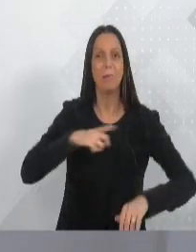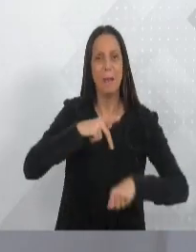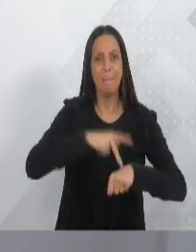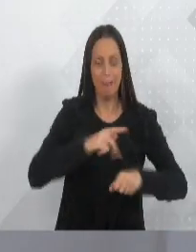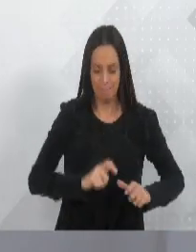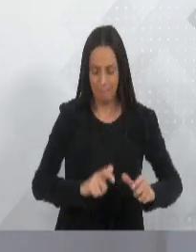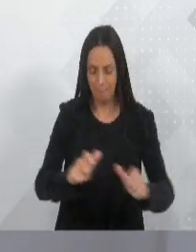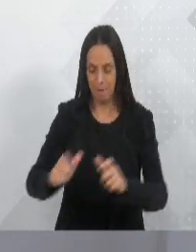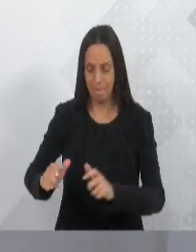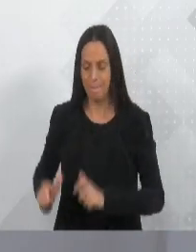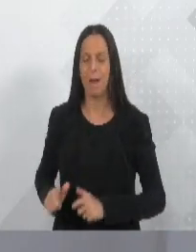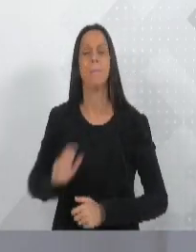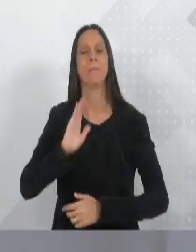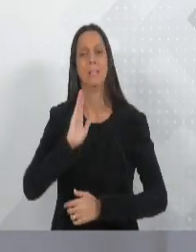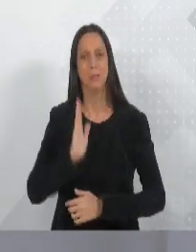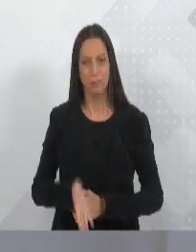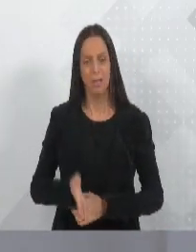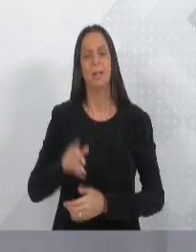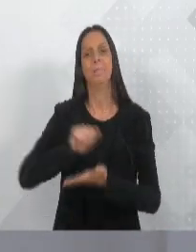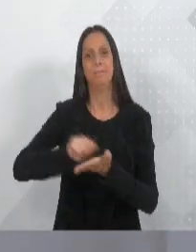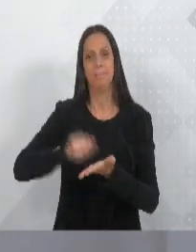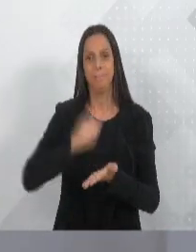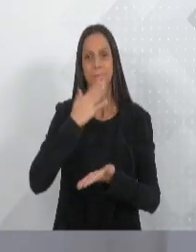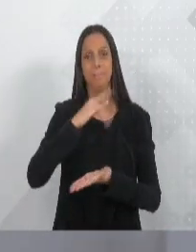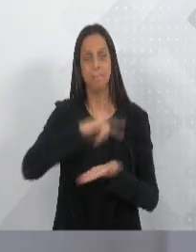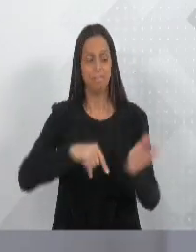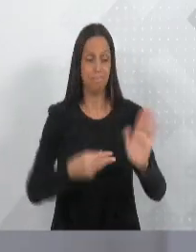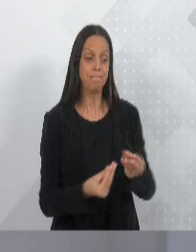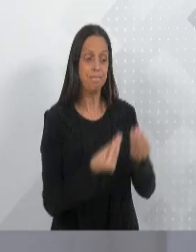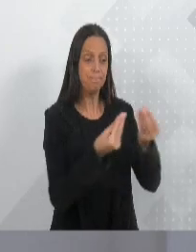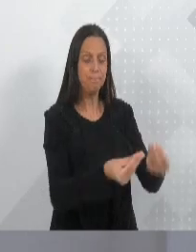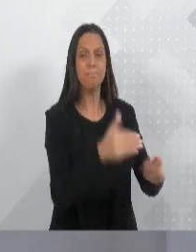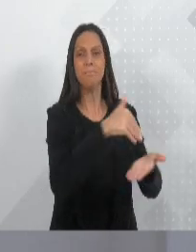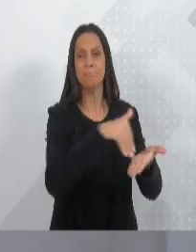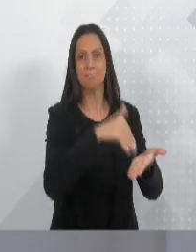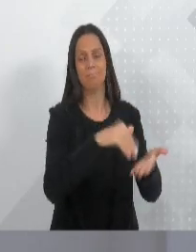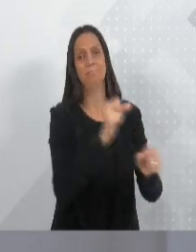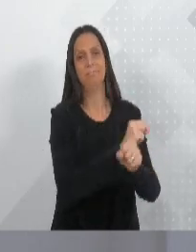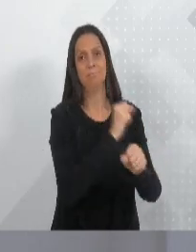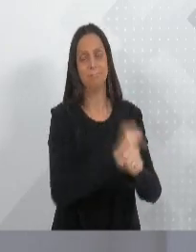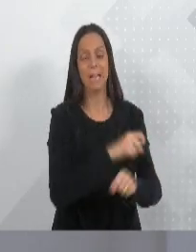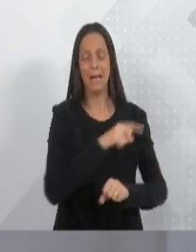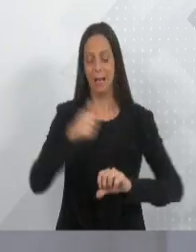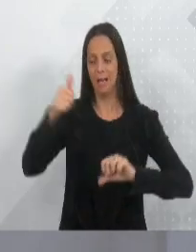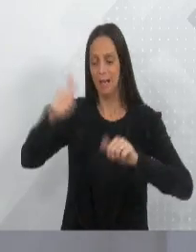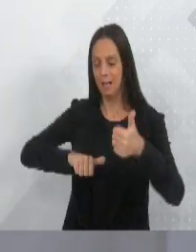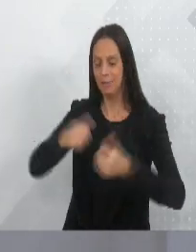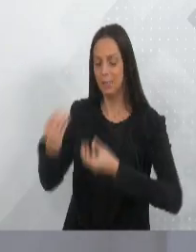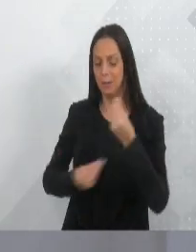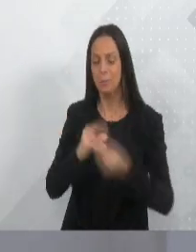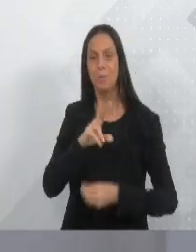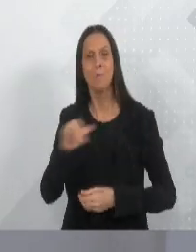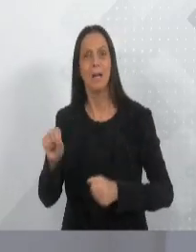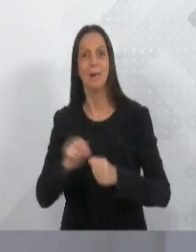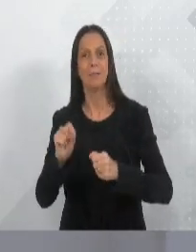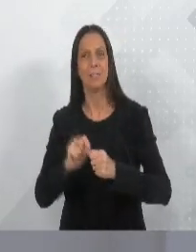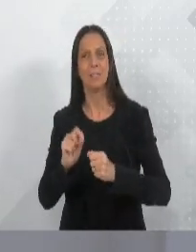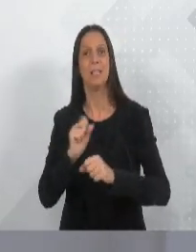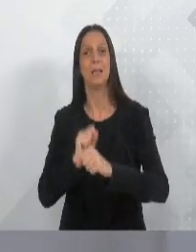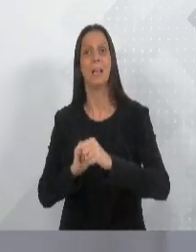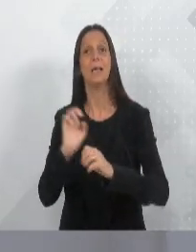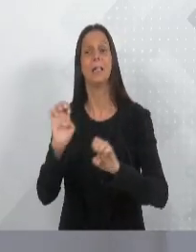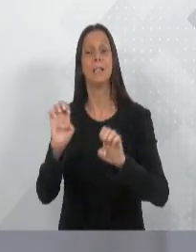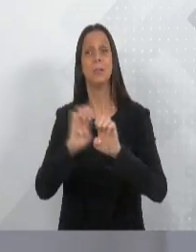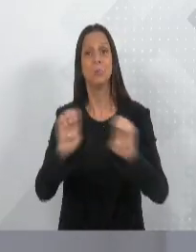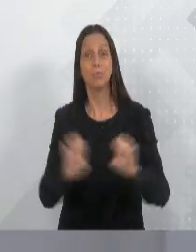indicações a secretaria de planejamento para reavaliar a maneira com que está sendo feito a contenção da estrutura por B para evitar que a